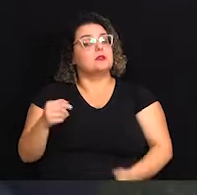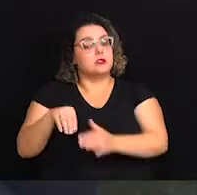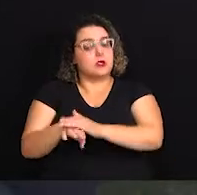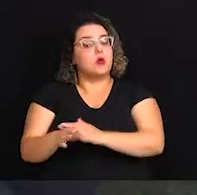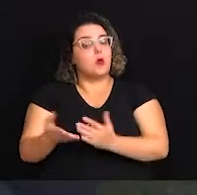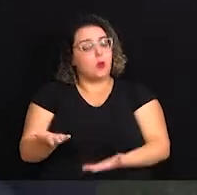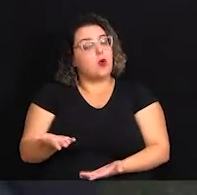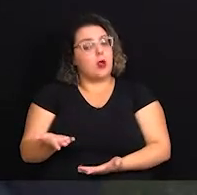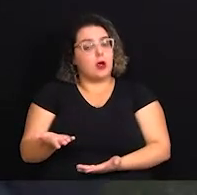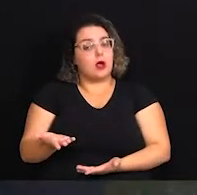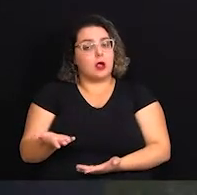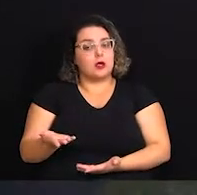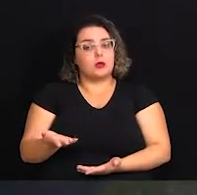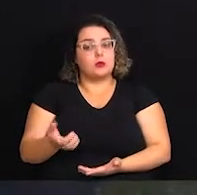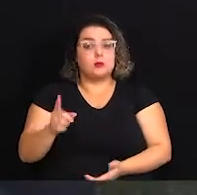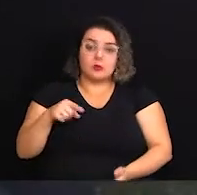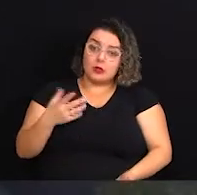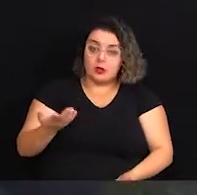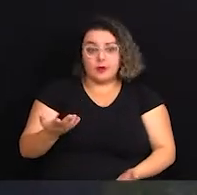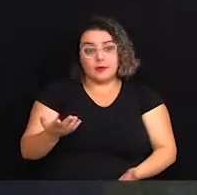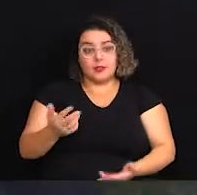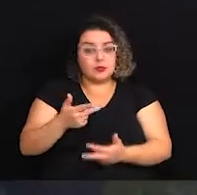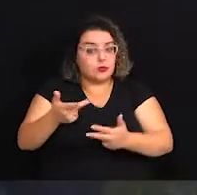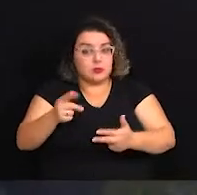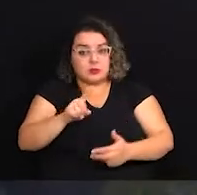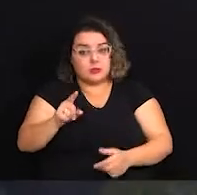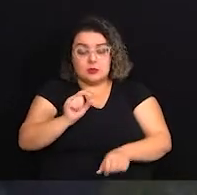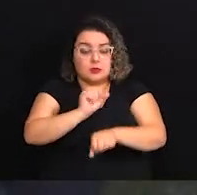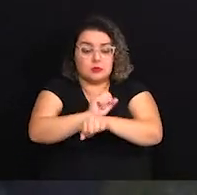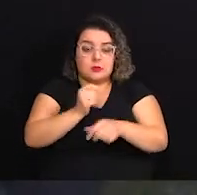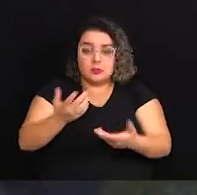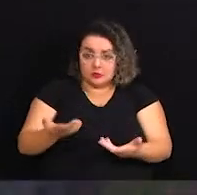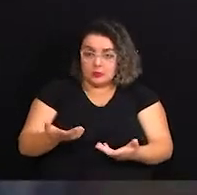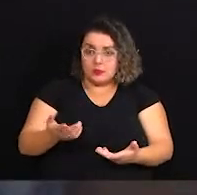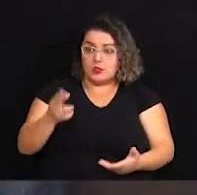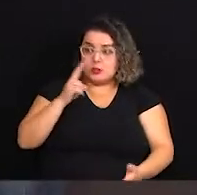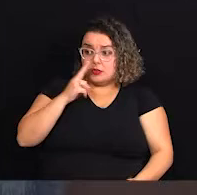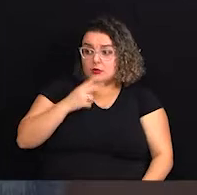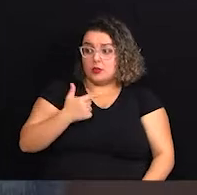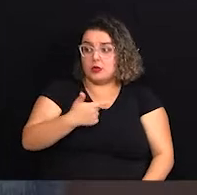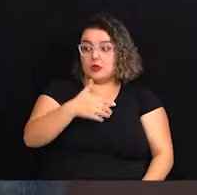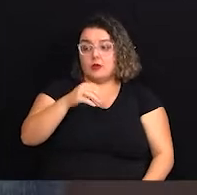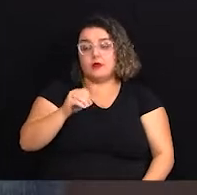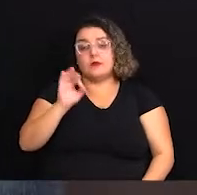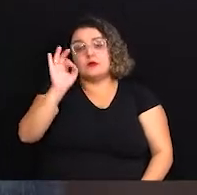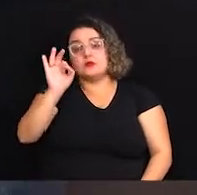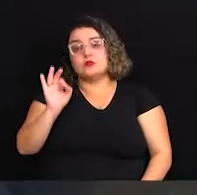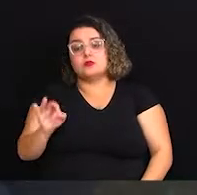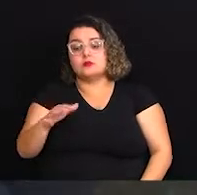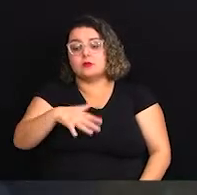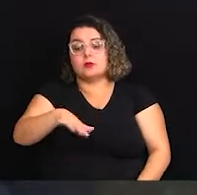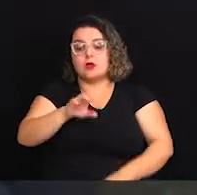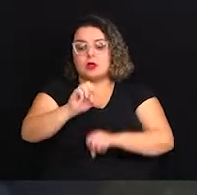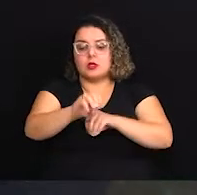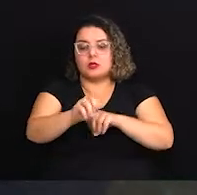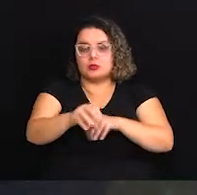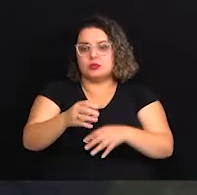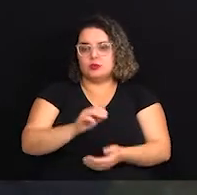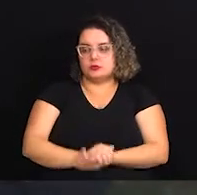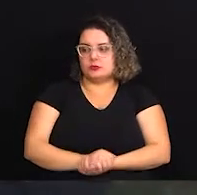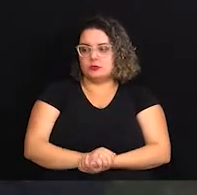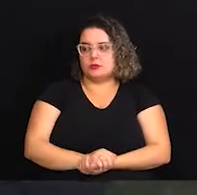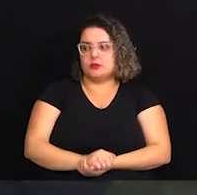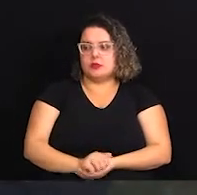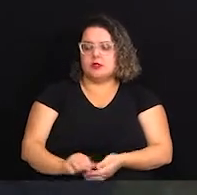precisa guardar, que é para os imprevistos, né, a verba de emergência. 20% eu guardo para a educação. E aí